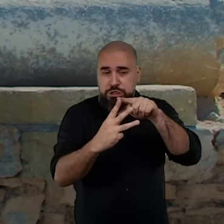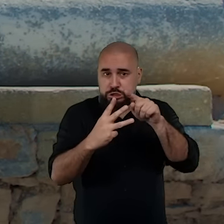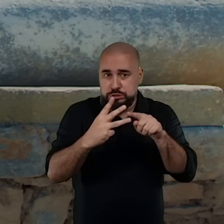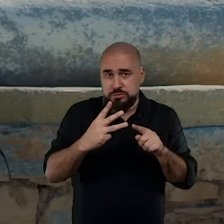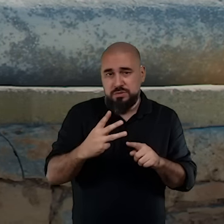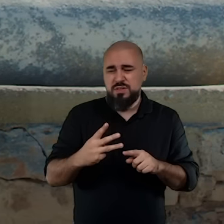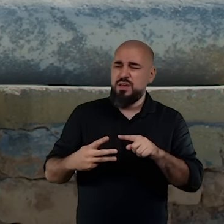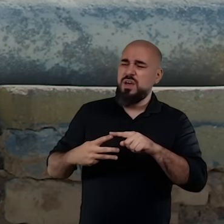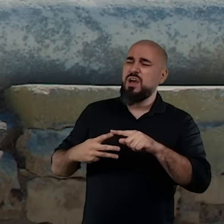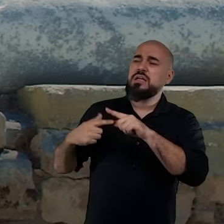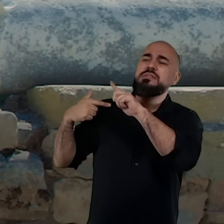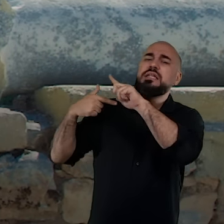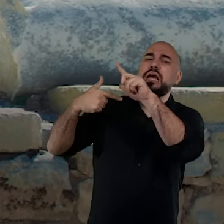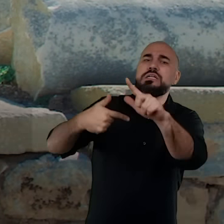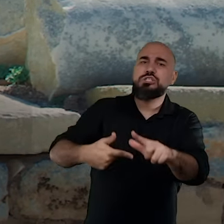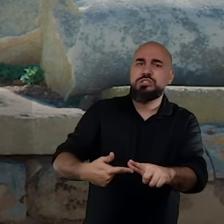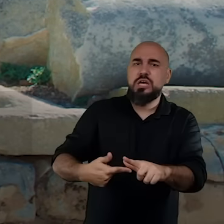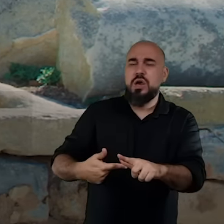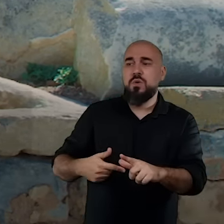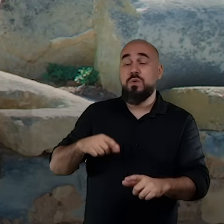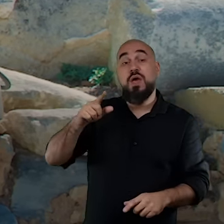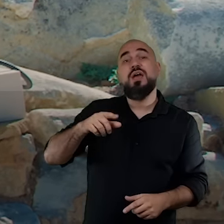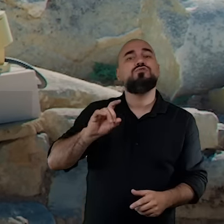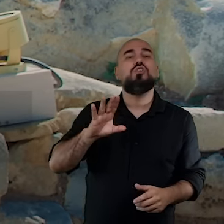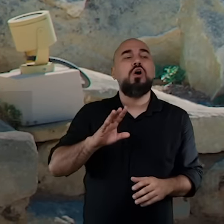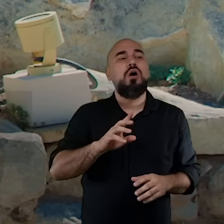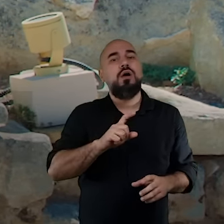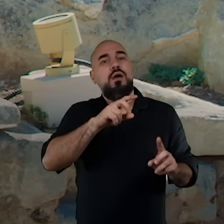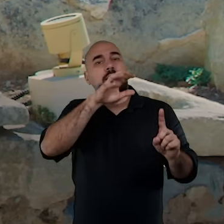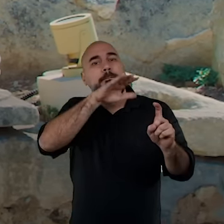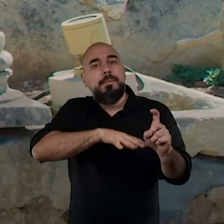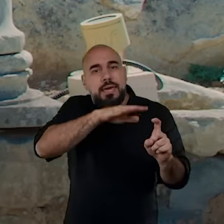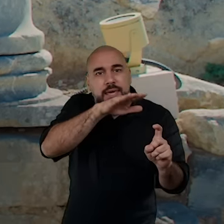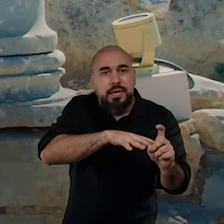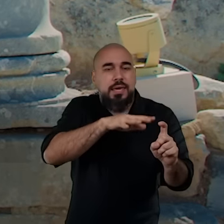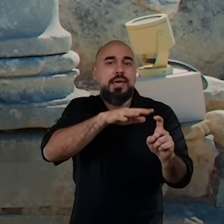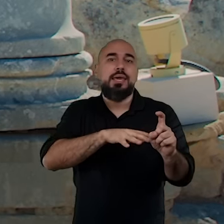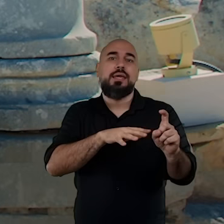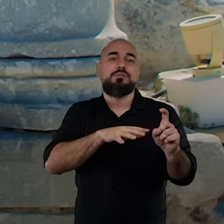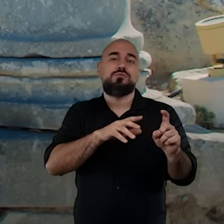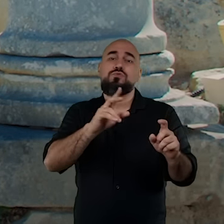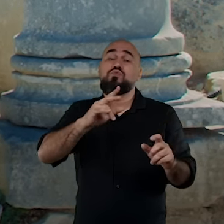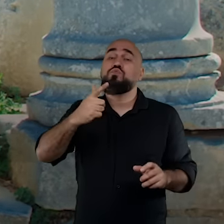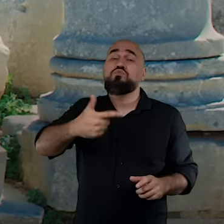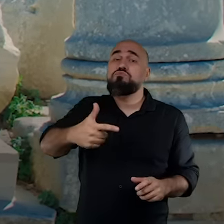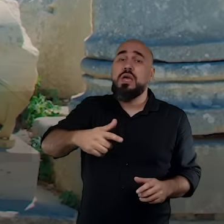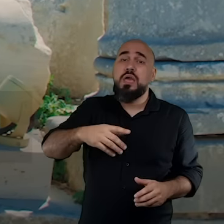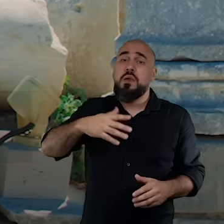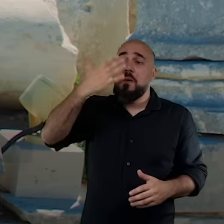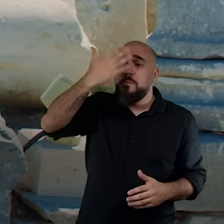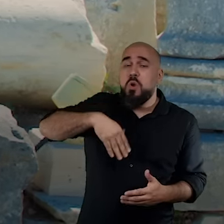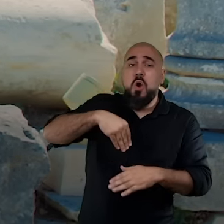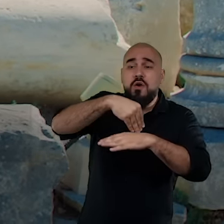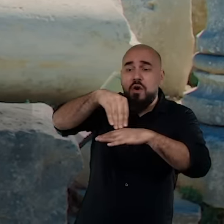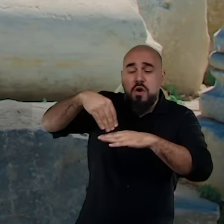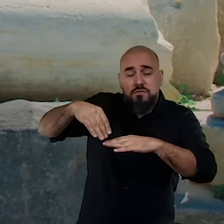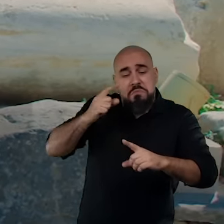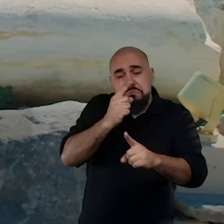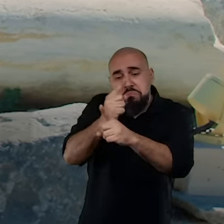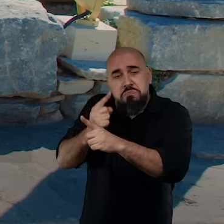tradição, é apenas um eufemismo para dizer isso aqui é uma lenda, é uma mentira ou não há comprovação arqueológica alguma que valide